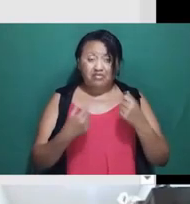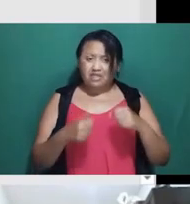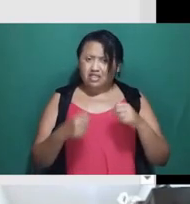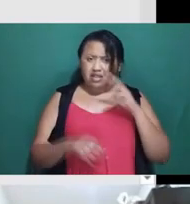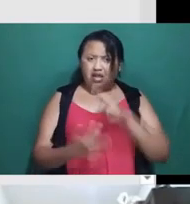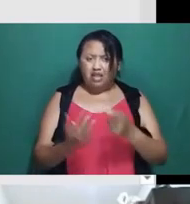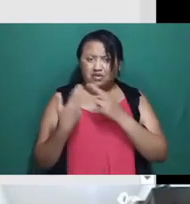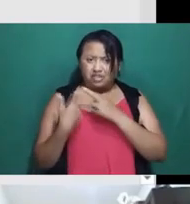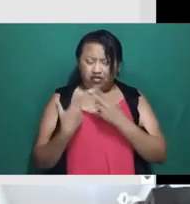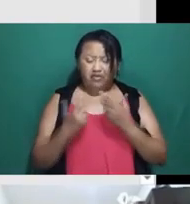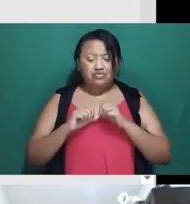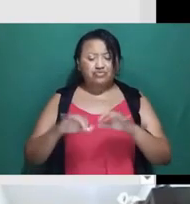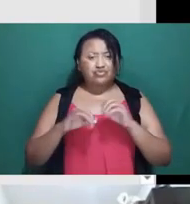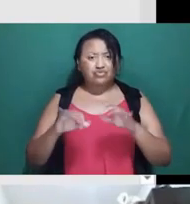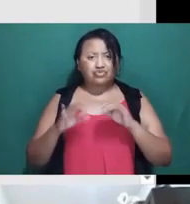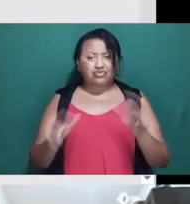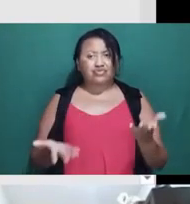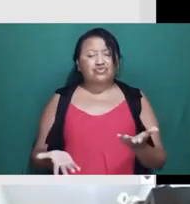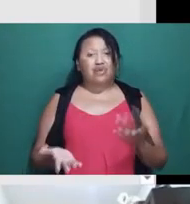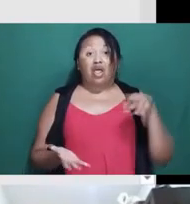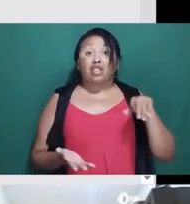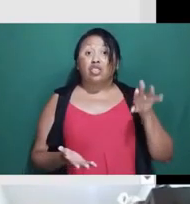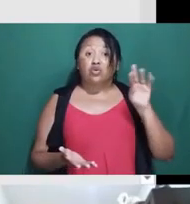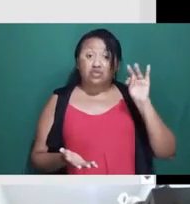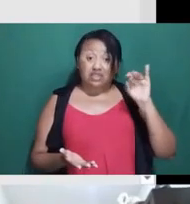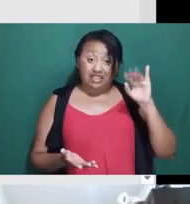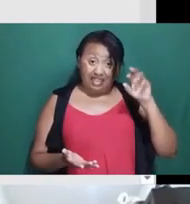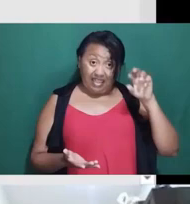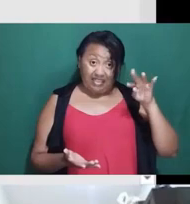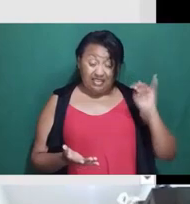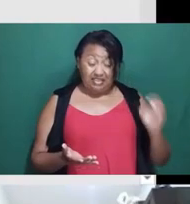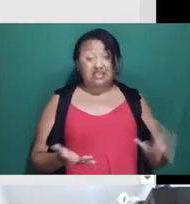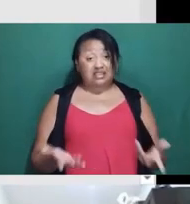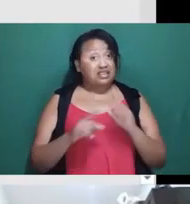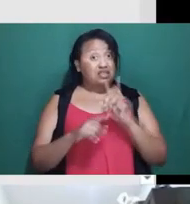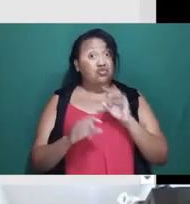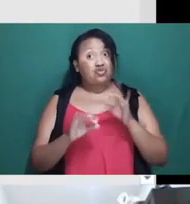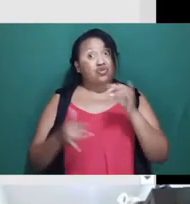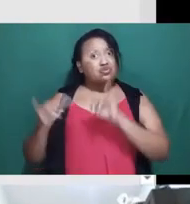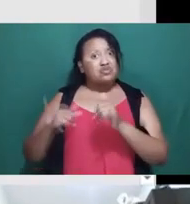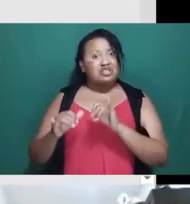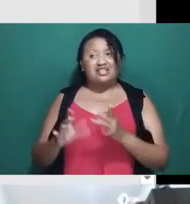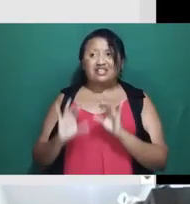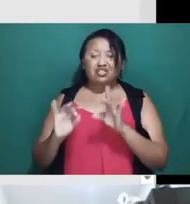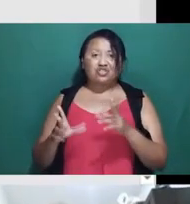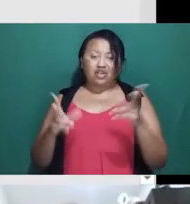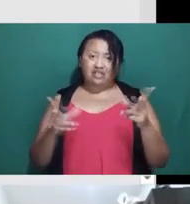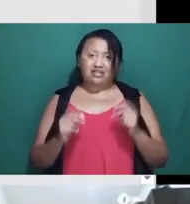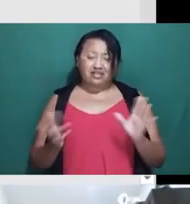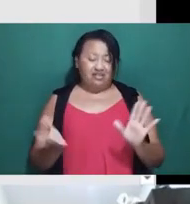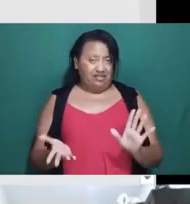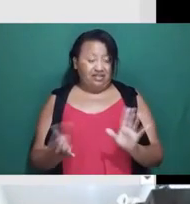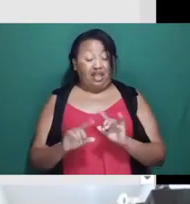distribuir isso nutrientes para os tecidos né e não só substâncias que não são mais necessárias nele então gente até por